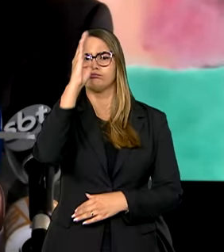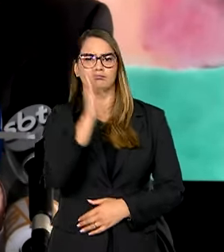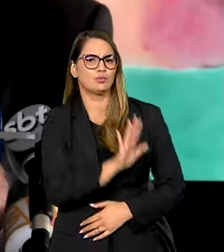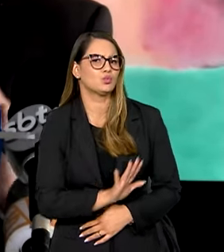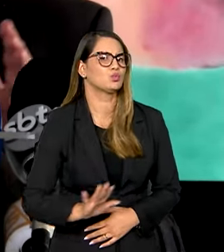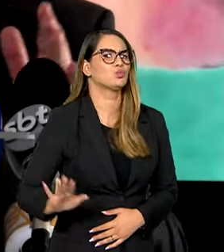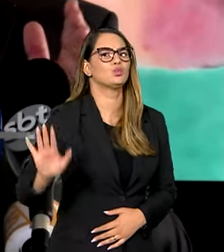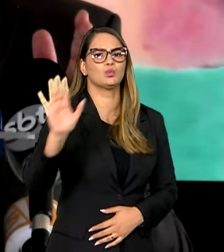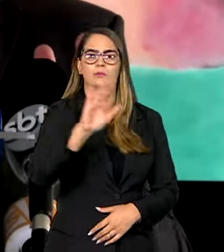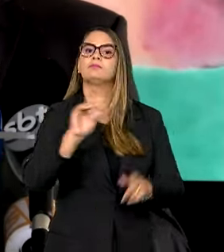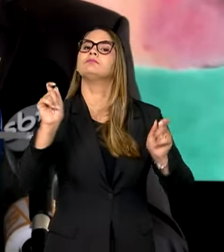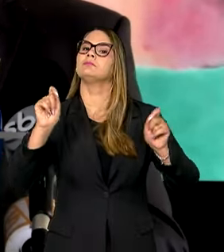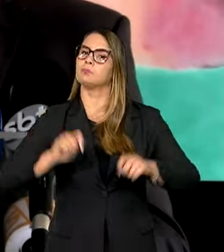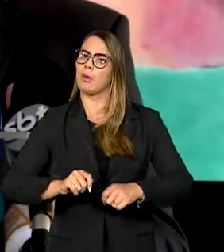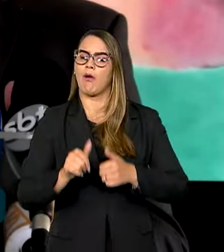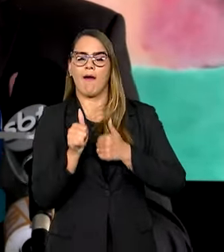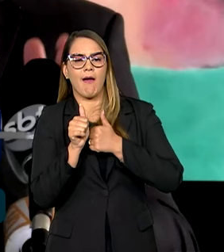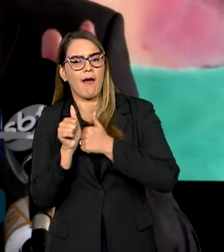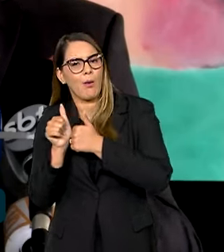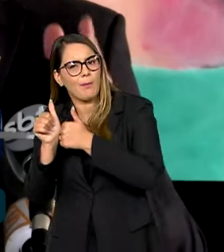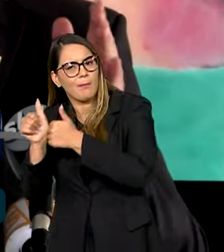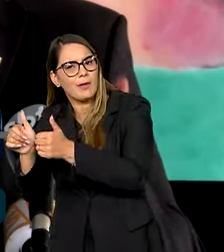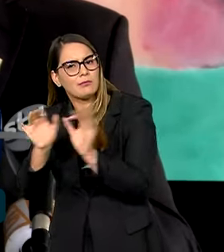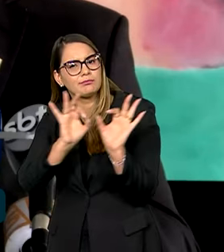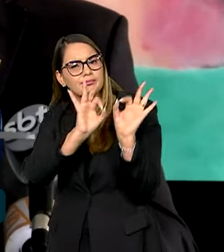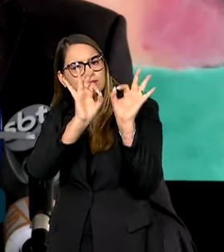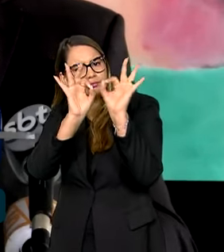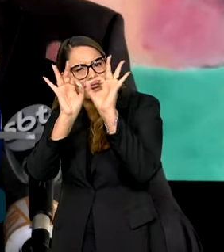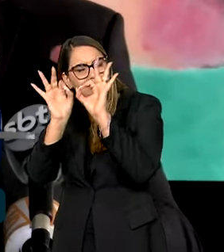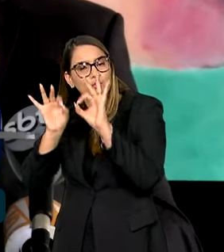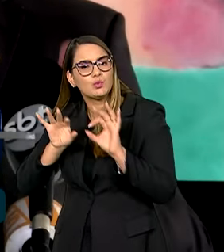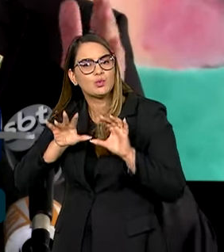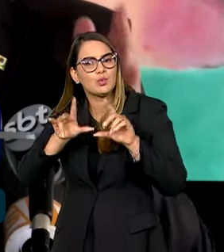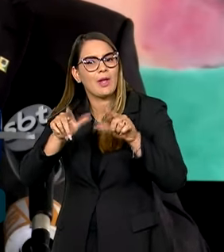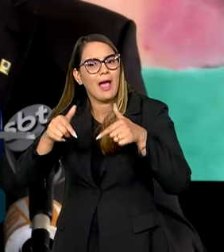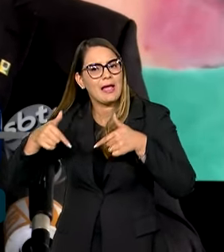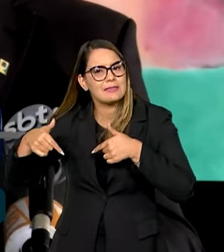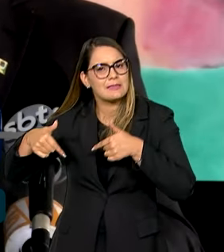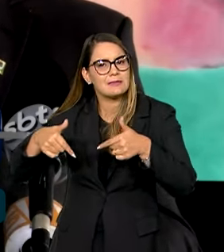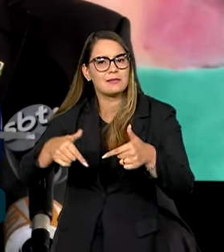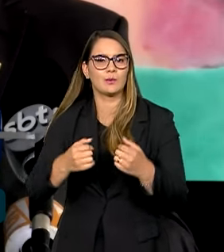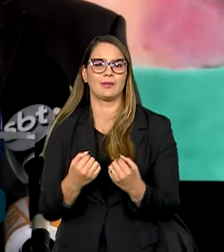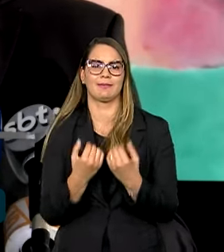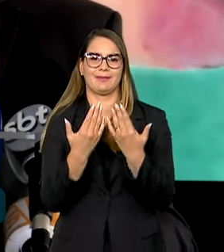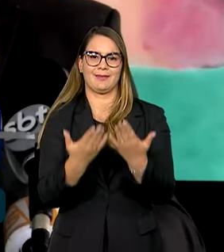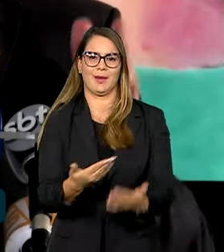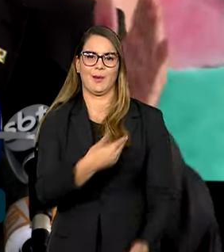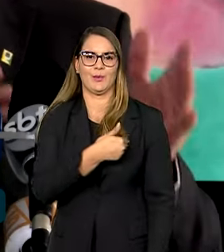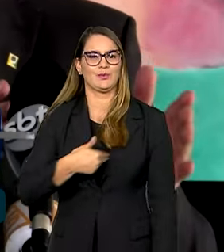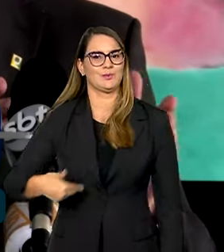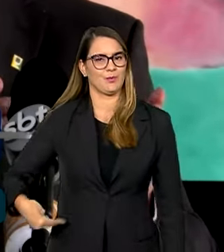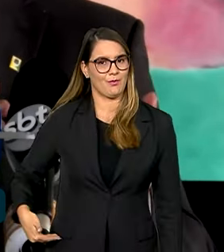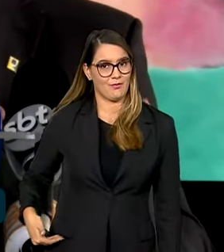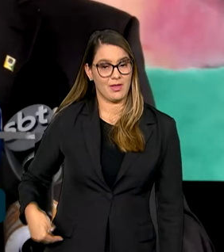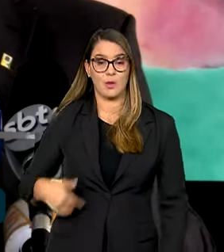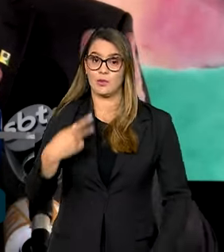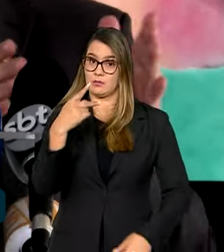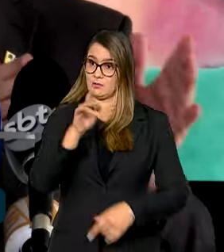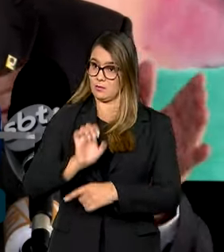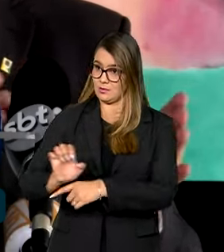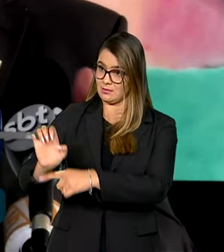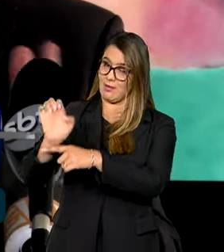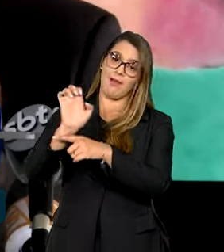possa acompanhar todas as ações, todas as entregas do governo no seu estado.